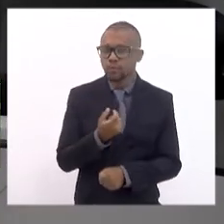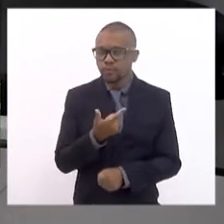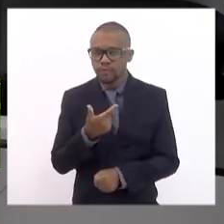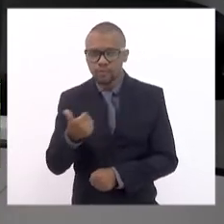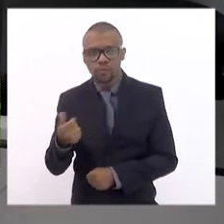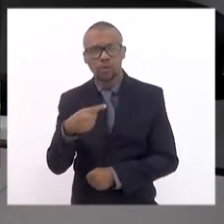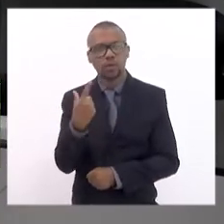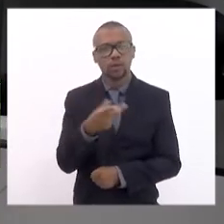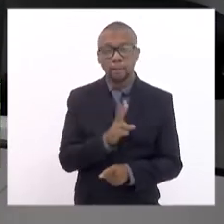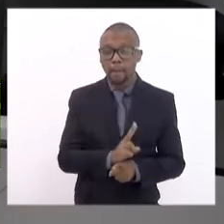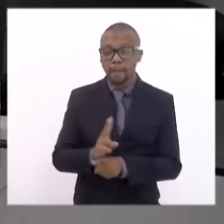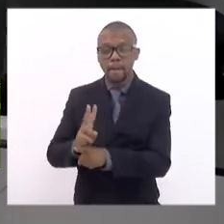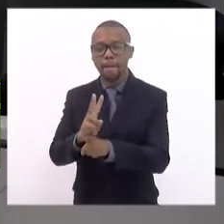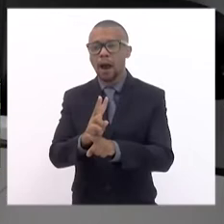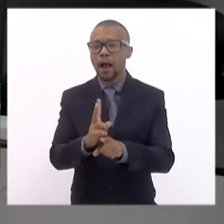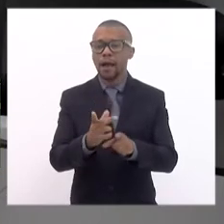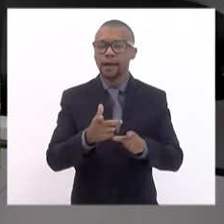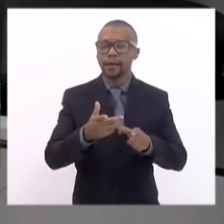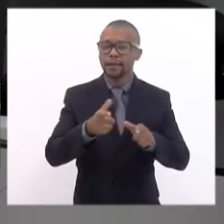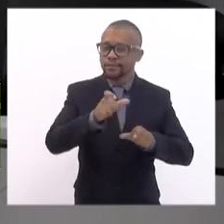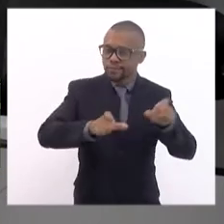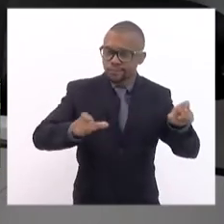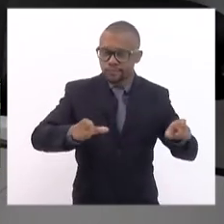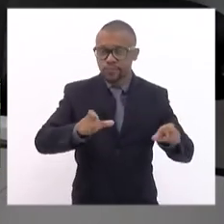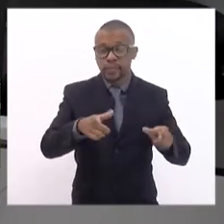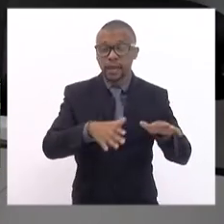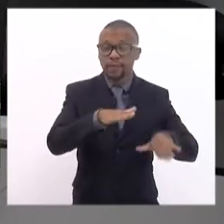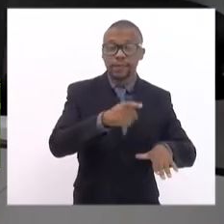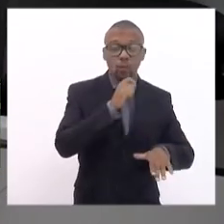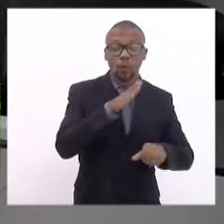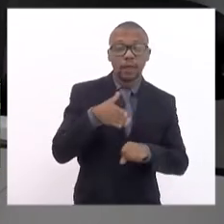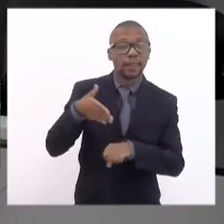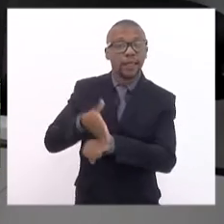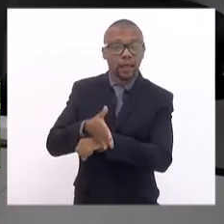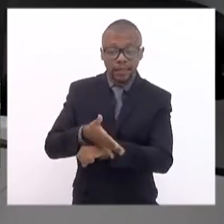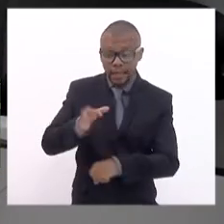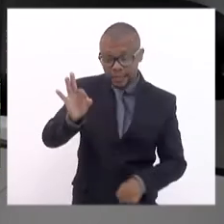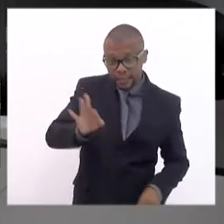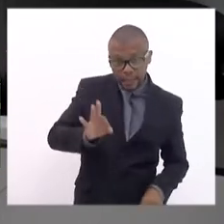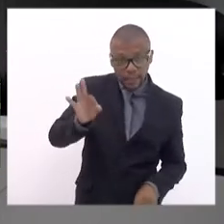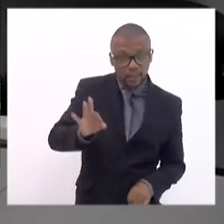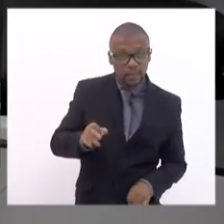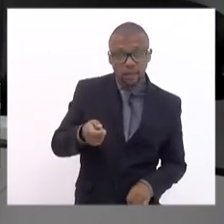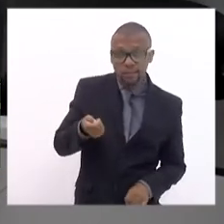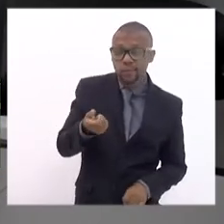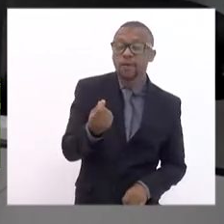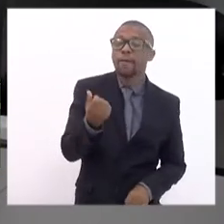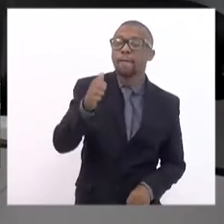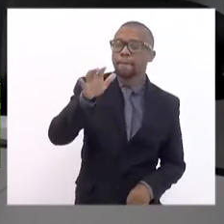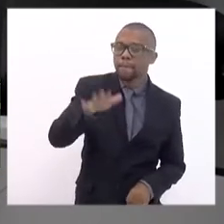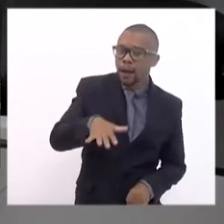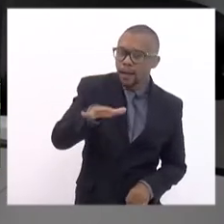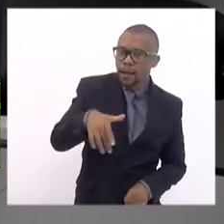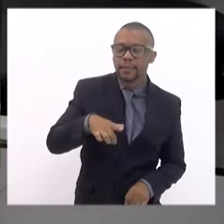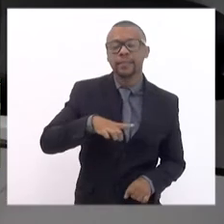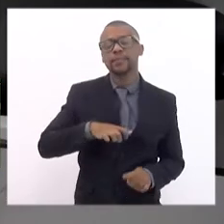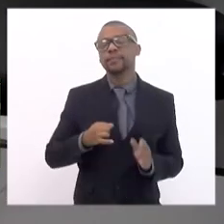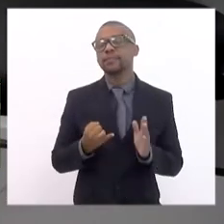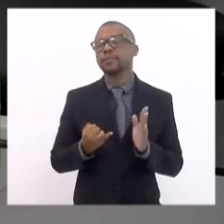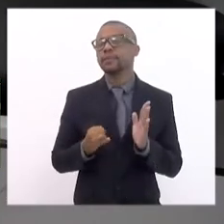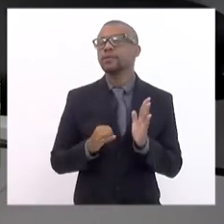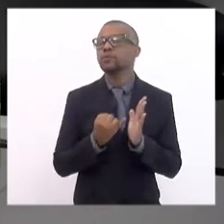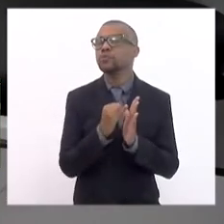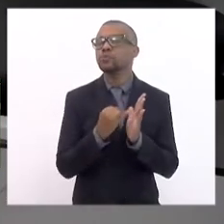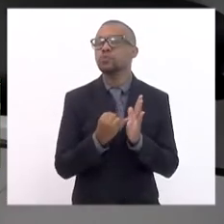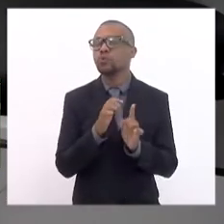esse público, né, que não tem muito acesso. Essa linha de crédito do FEMPO é uma linha muito barata, ela é ali que tem juros,